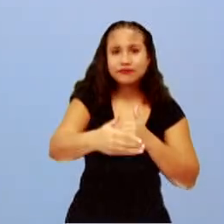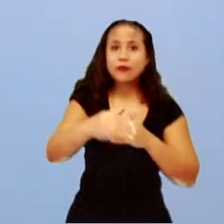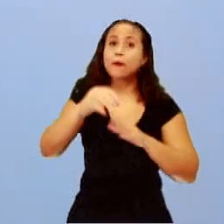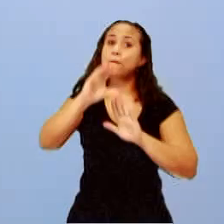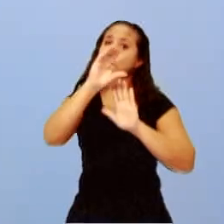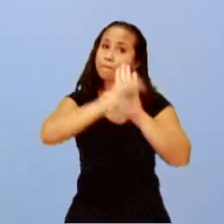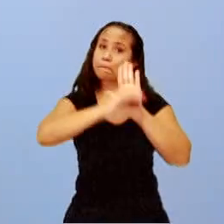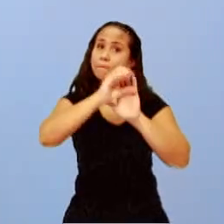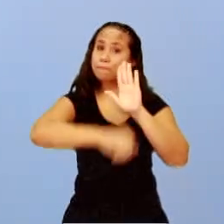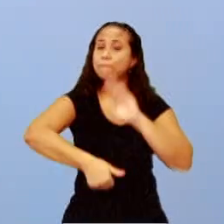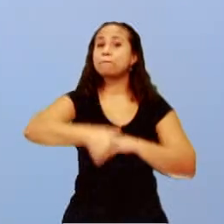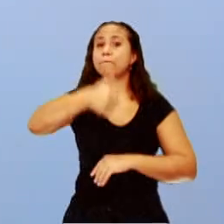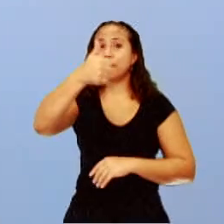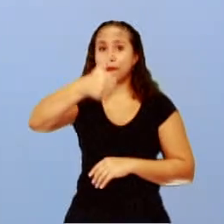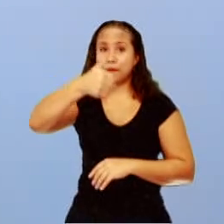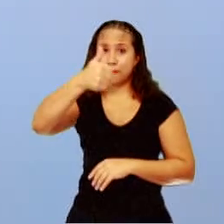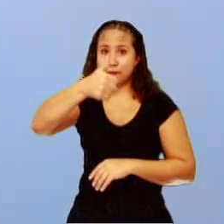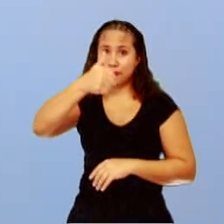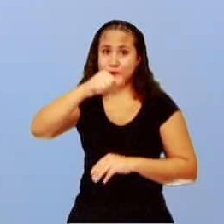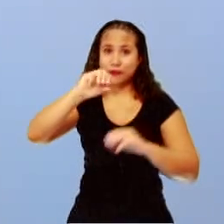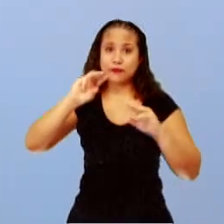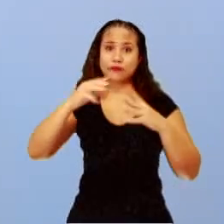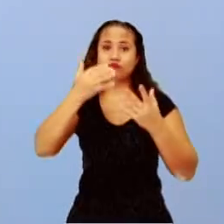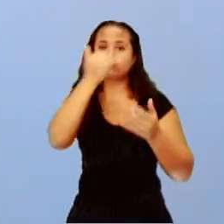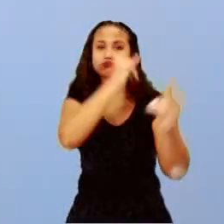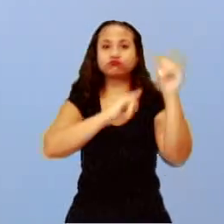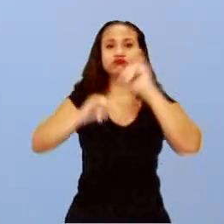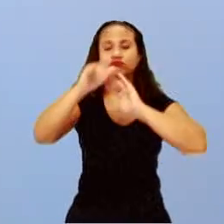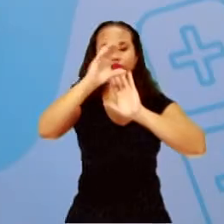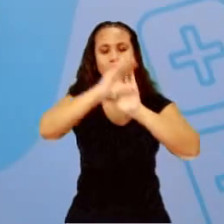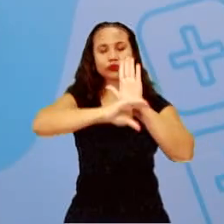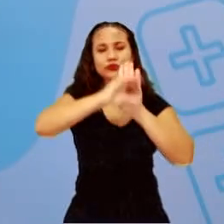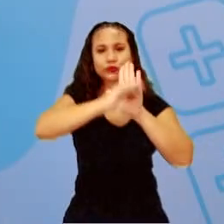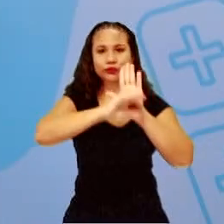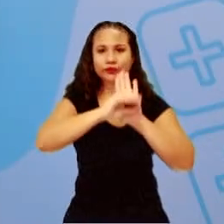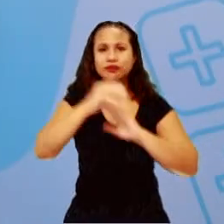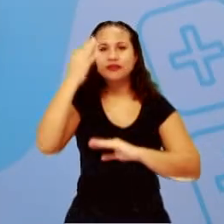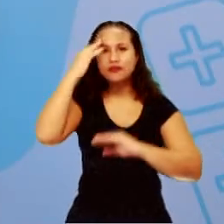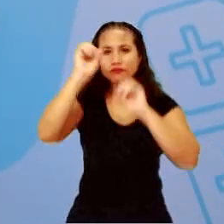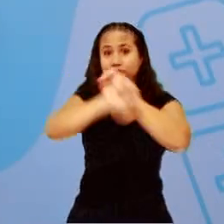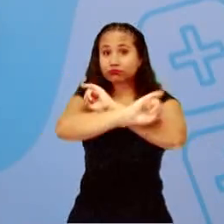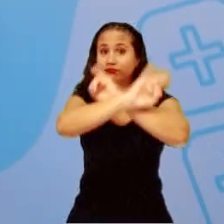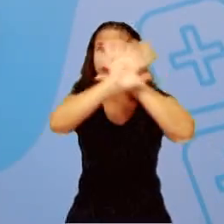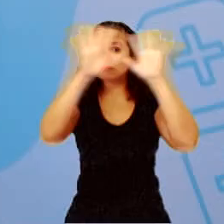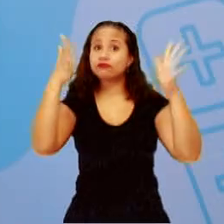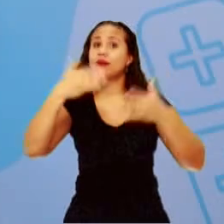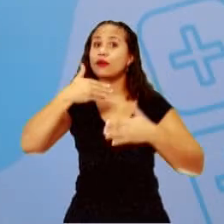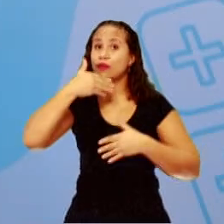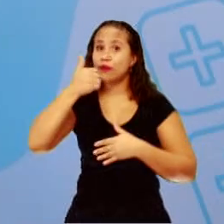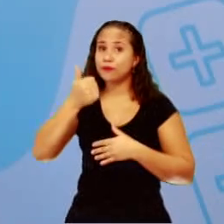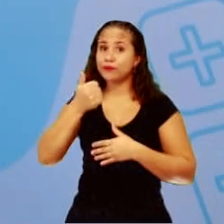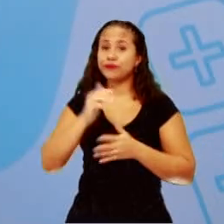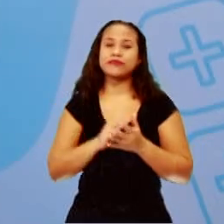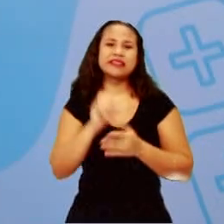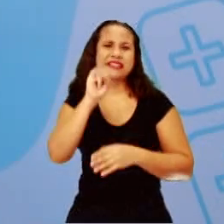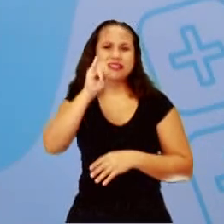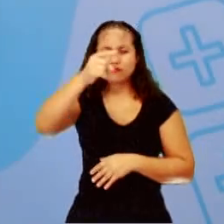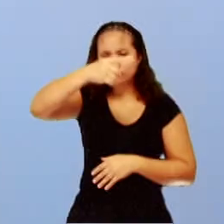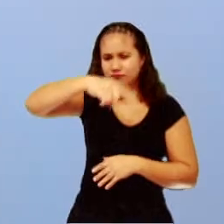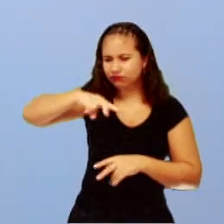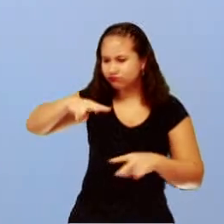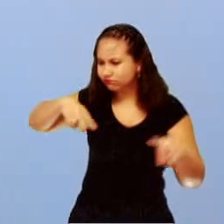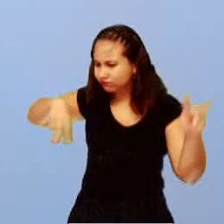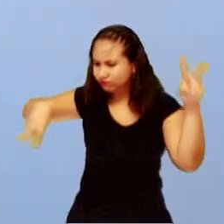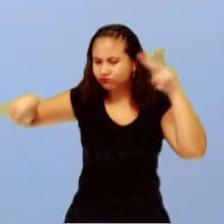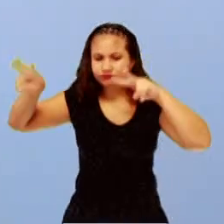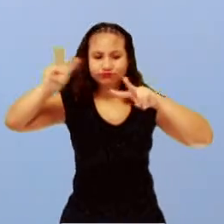primeiro esse conceito de energia, para vocês entenderem melhor o que é energia. Se você olhar ao redor,